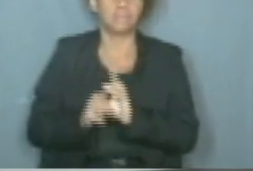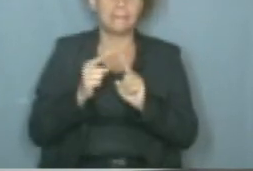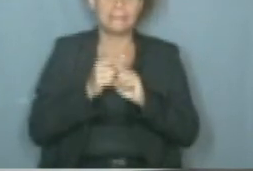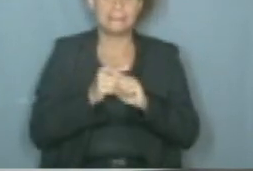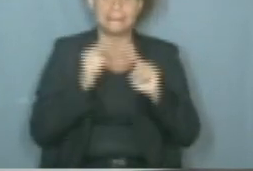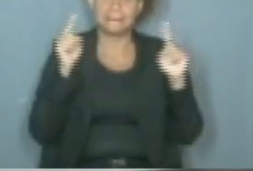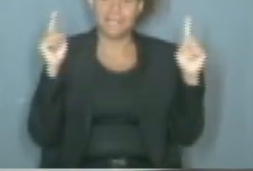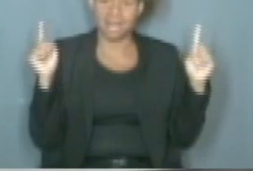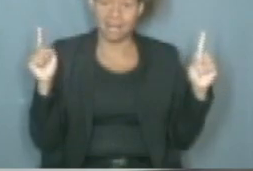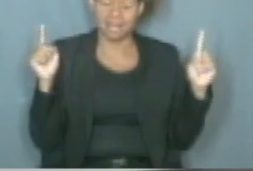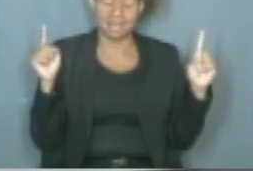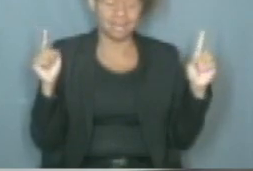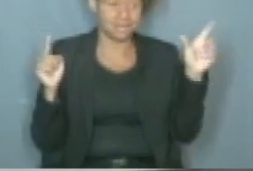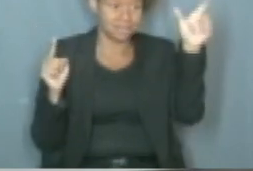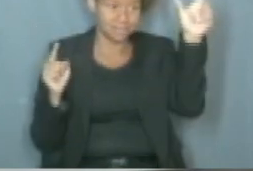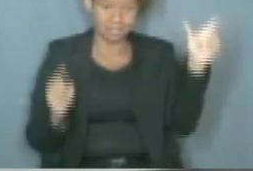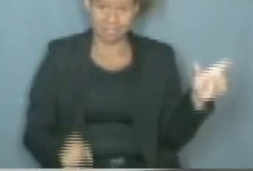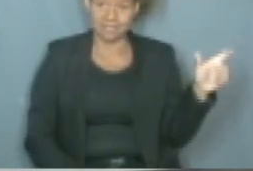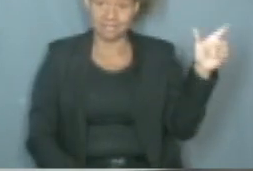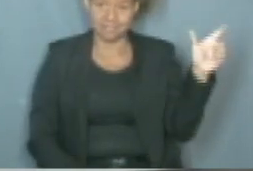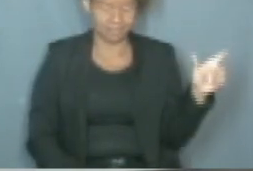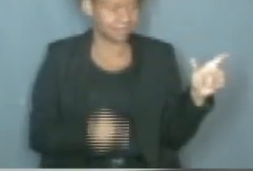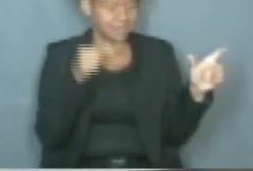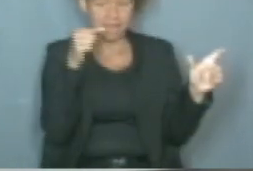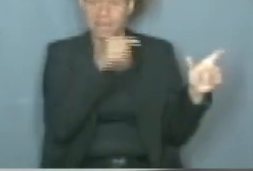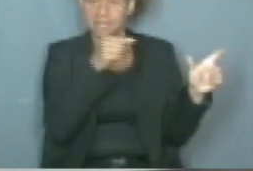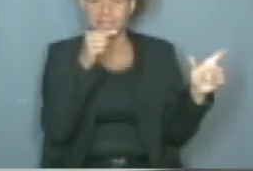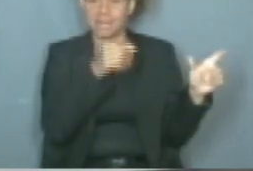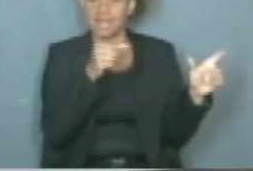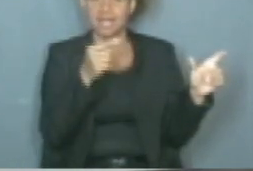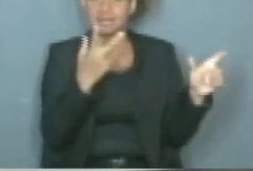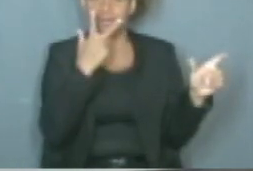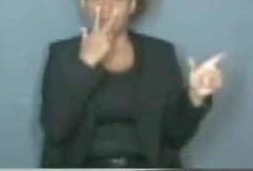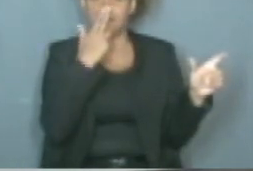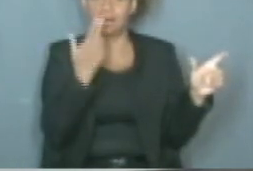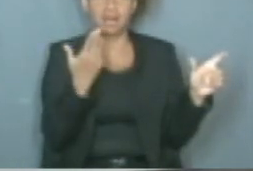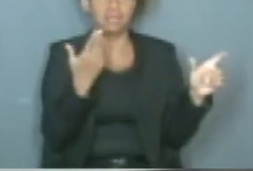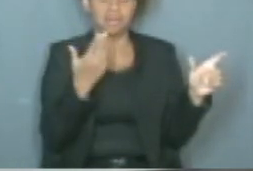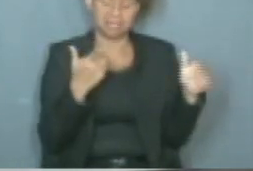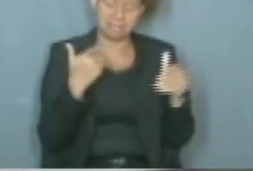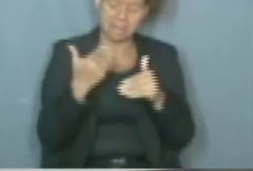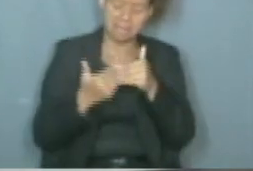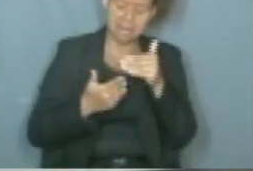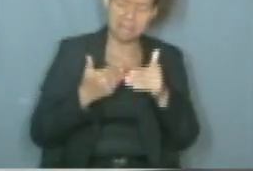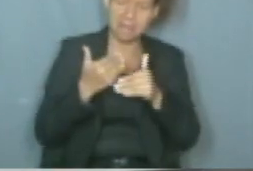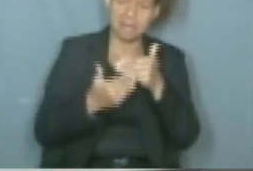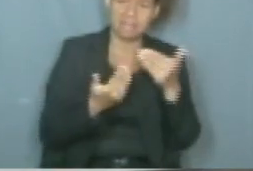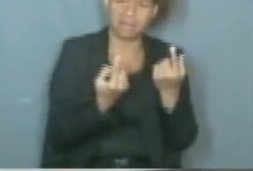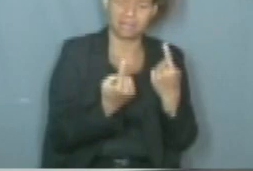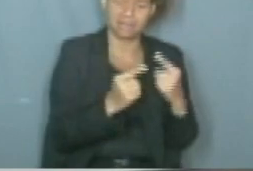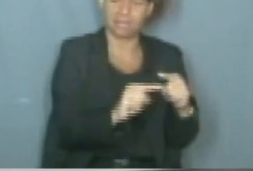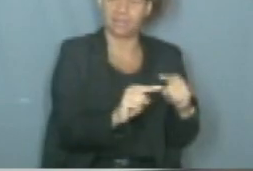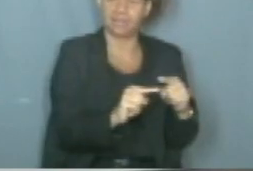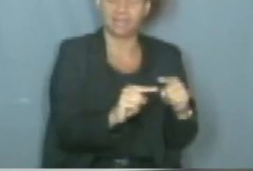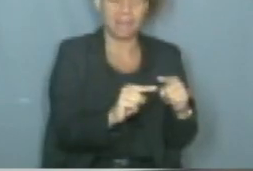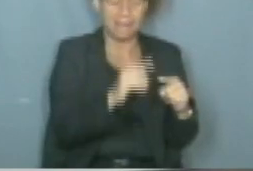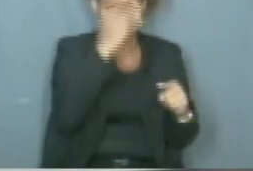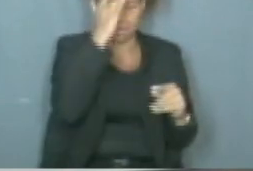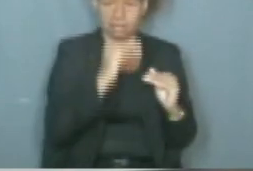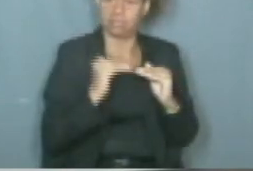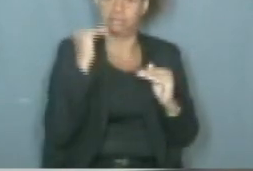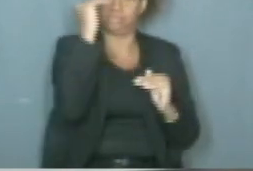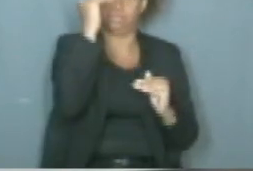mas esses mesmos réus agem com coação no curso do processo e coação contra a independência dos